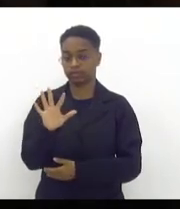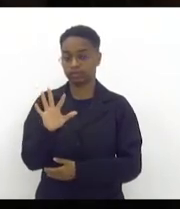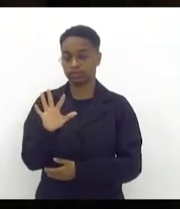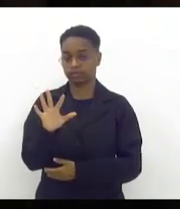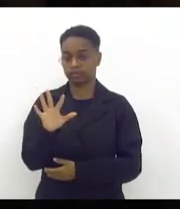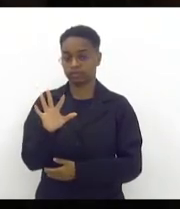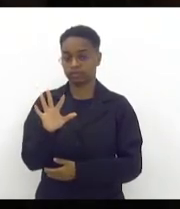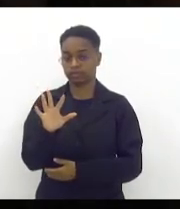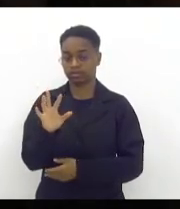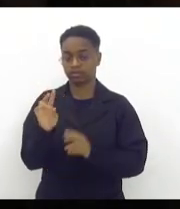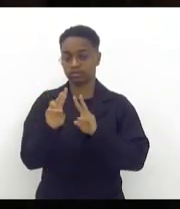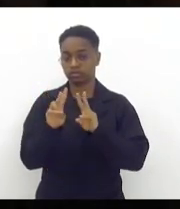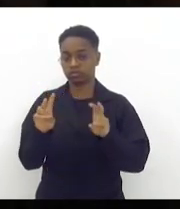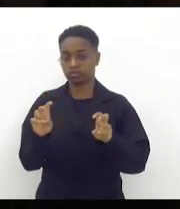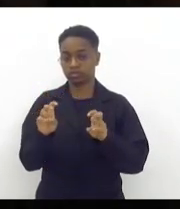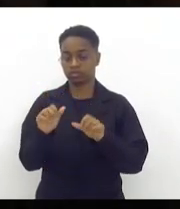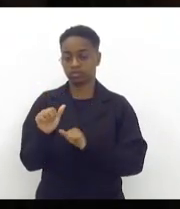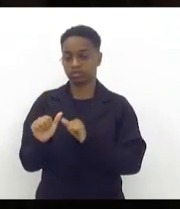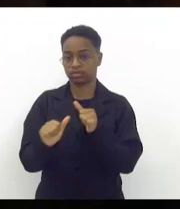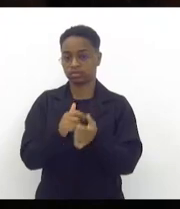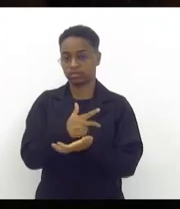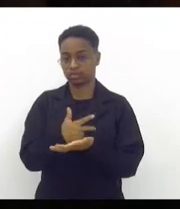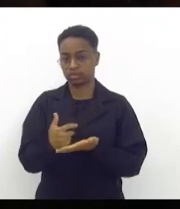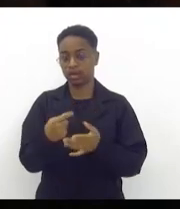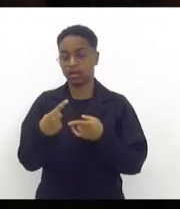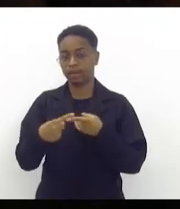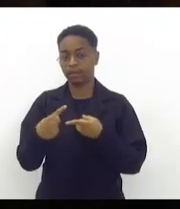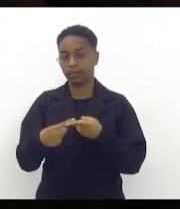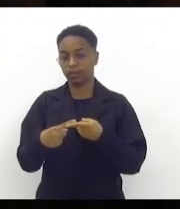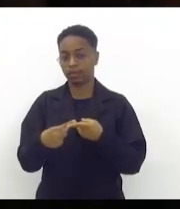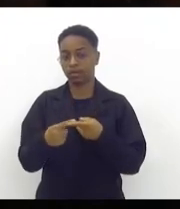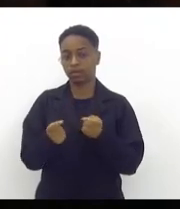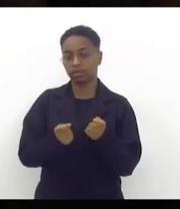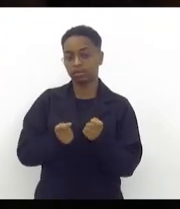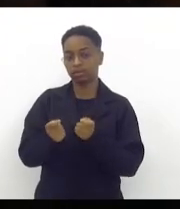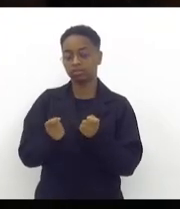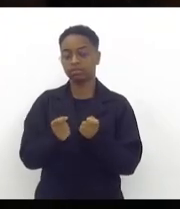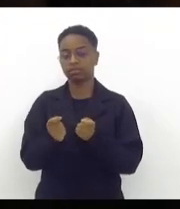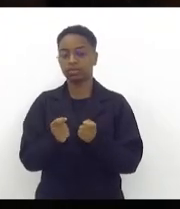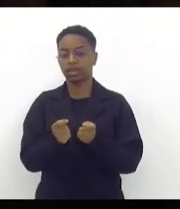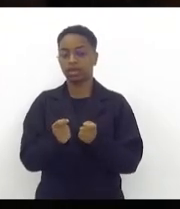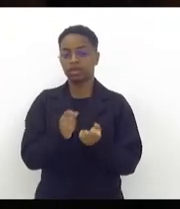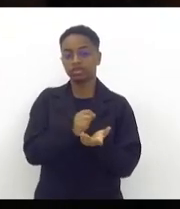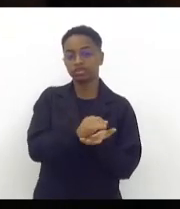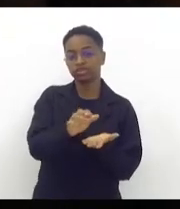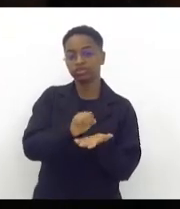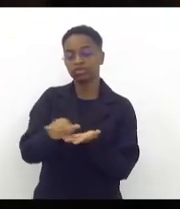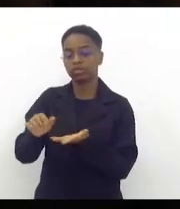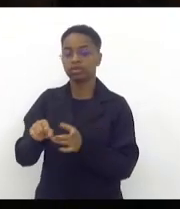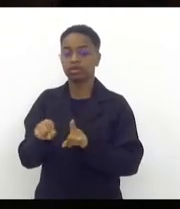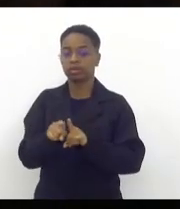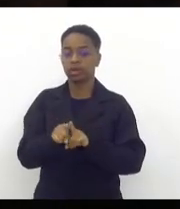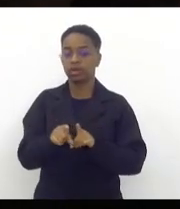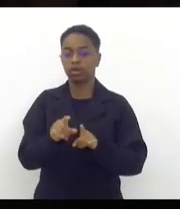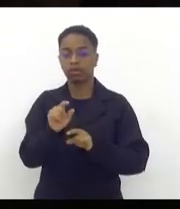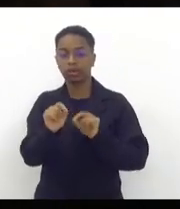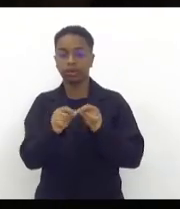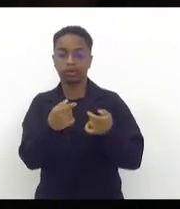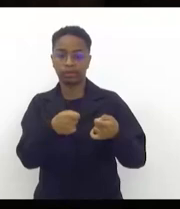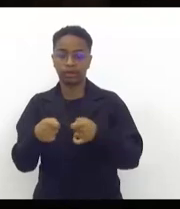da Reforma Tributária, que vai gerir a distribuição, as demandas, os recursos, fazer a